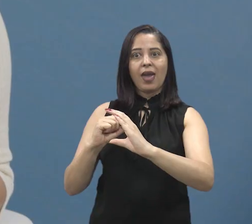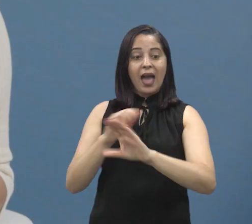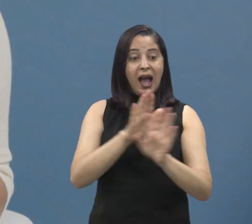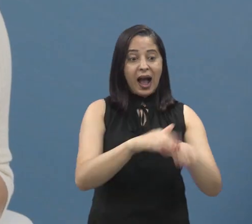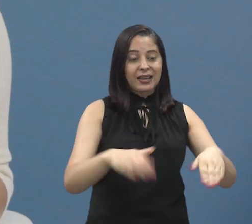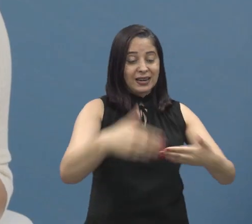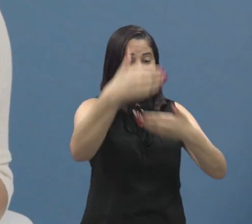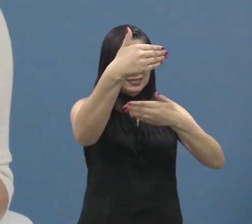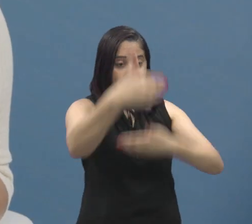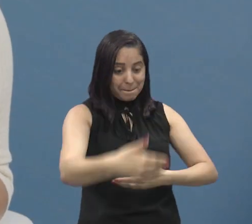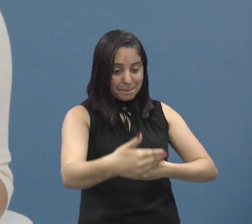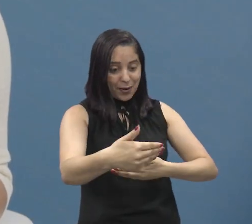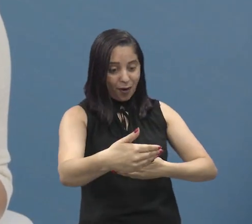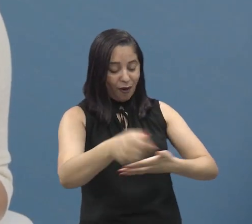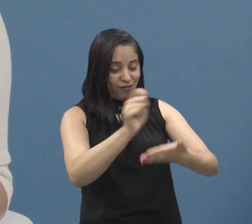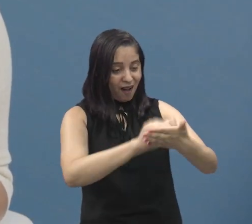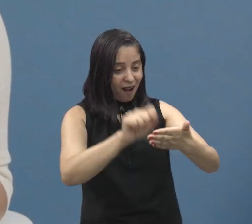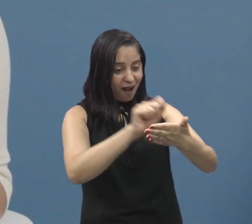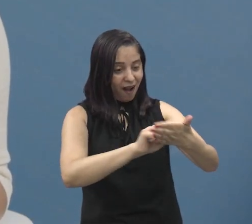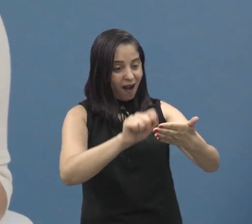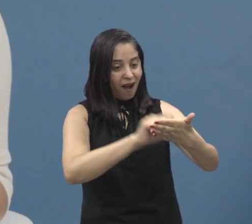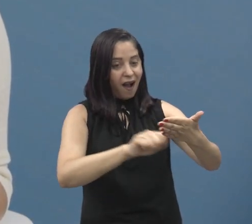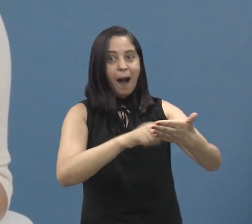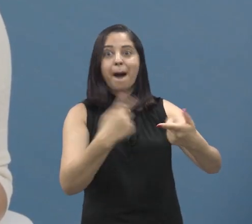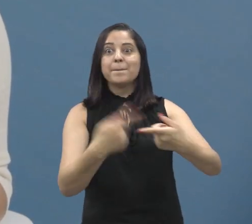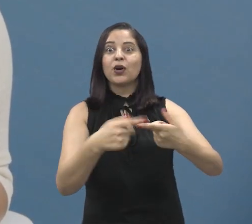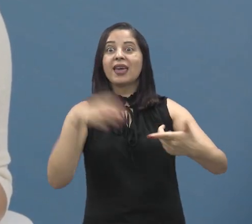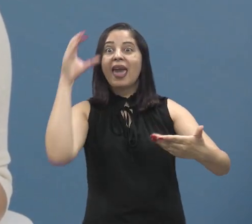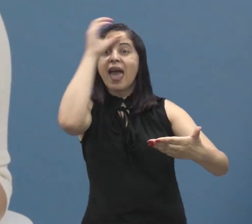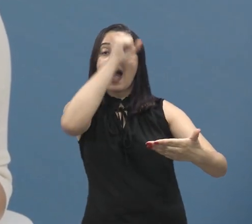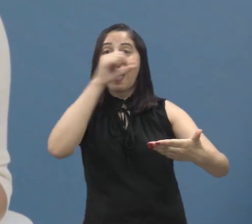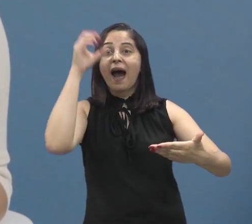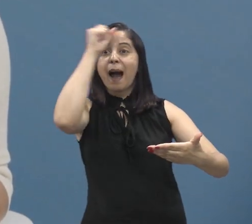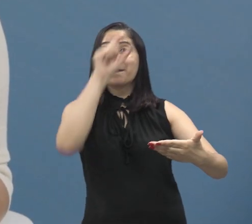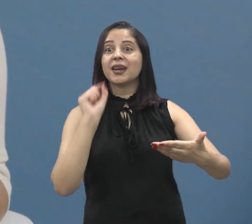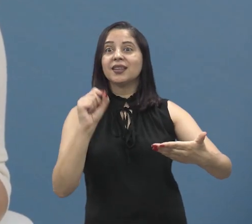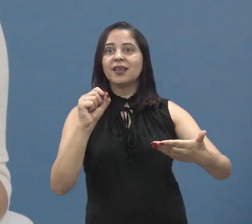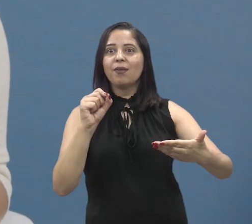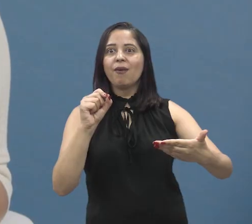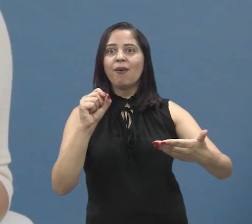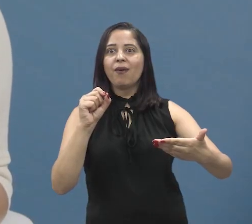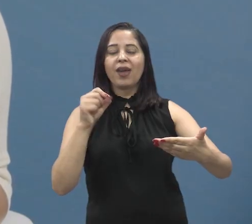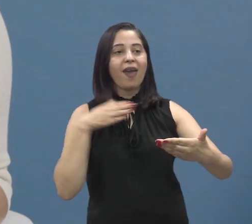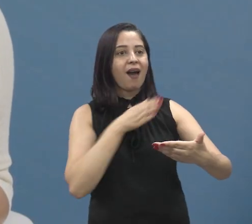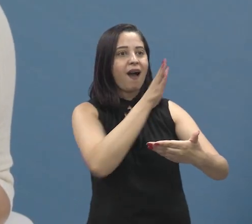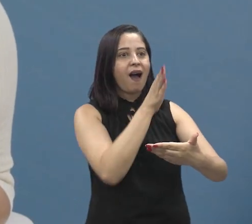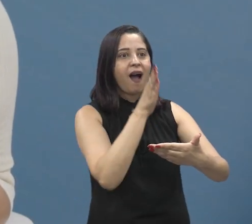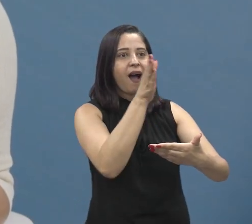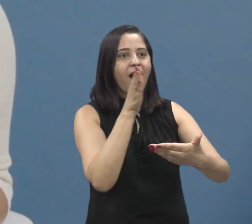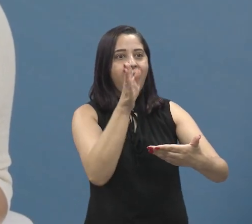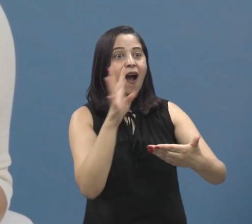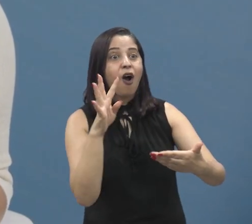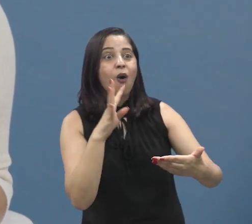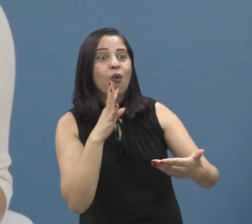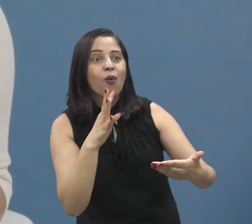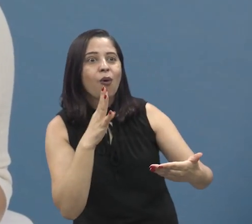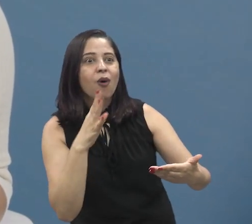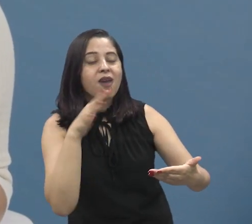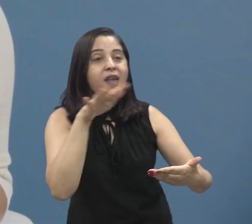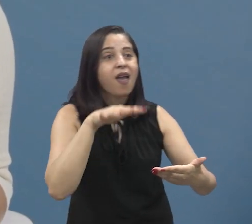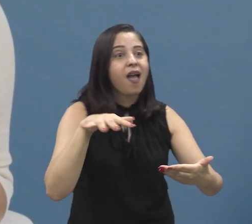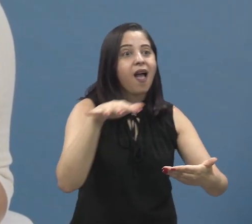joseense. E a criança colocando lá o que ela aprendeu no City Tour, o que ela ouviu, ela utilizou numa